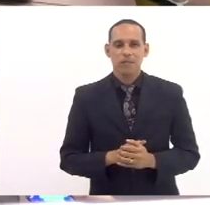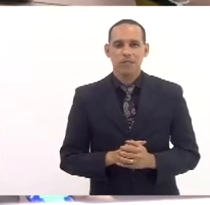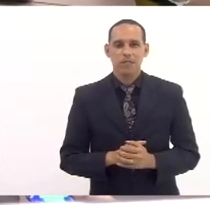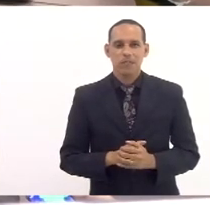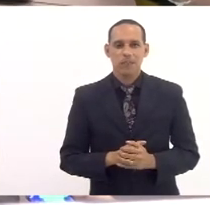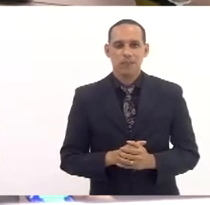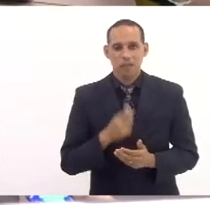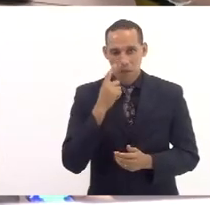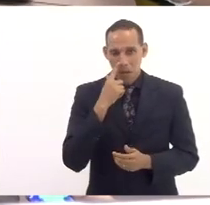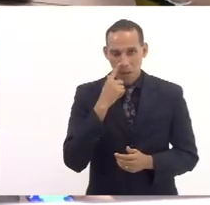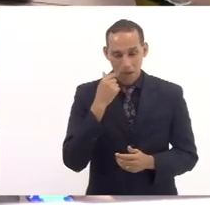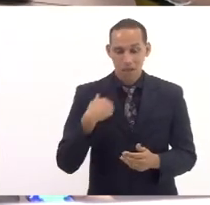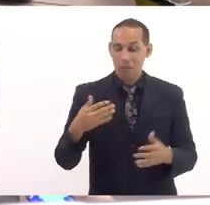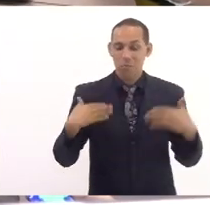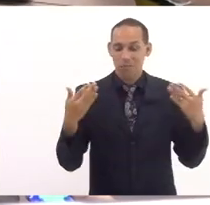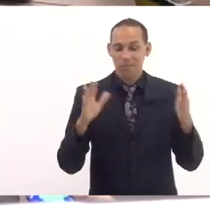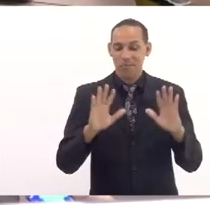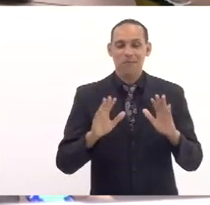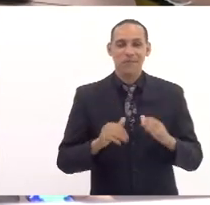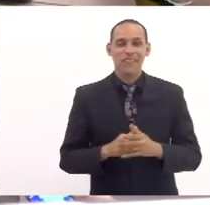Desculpa aqui que me pegaram de surpresa.